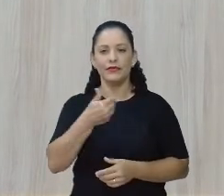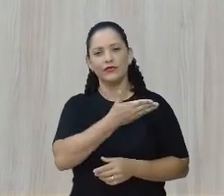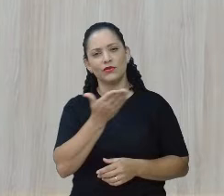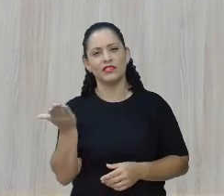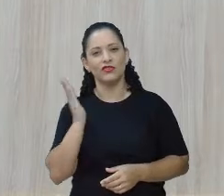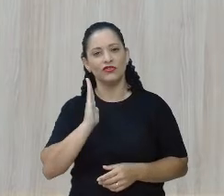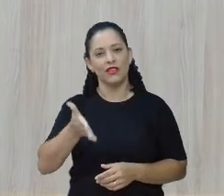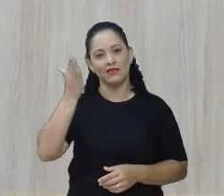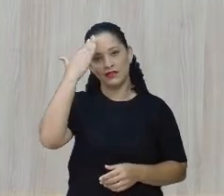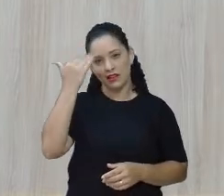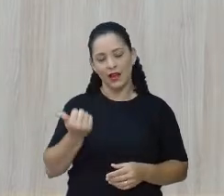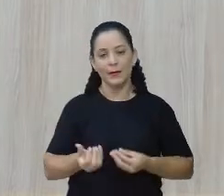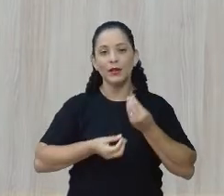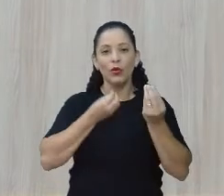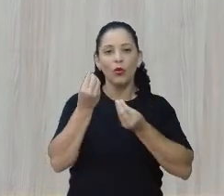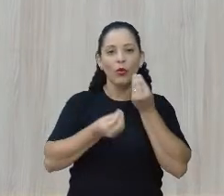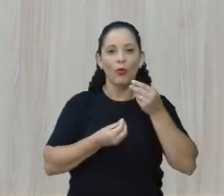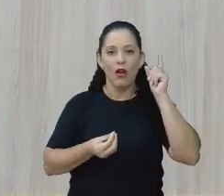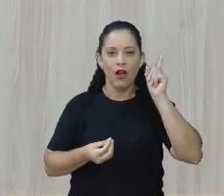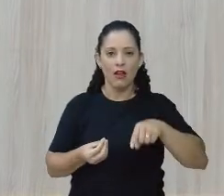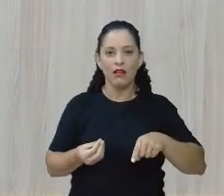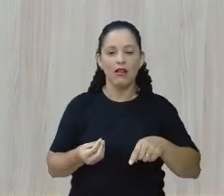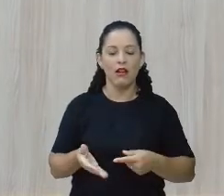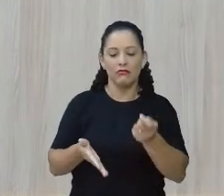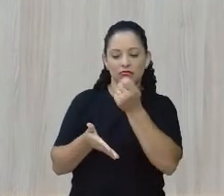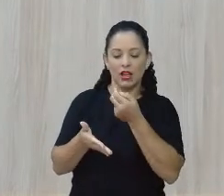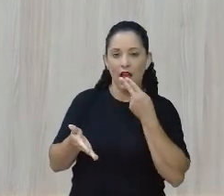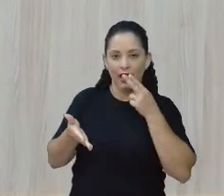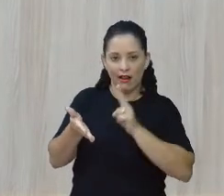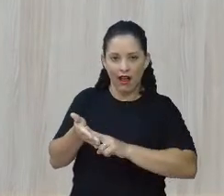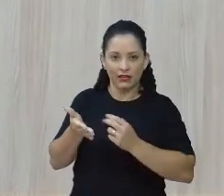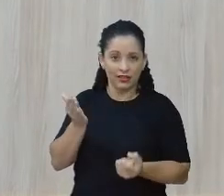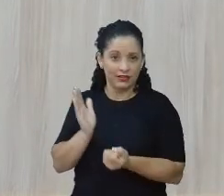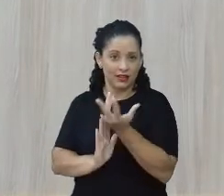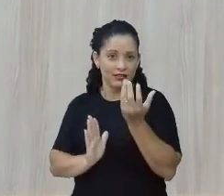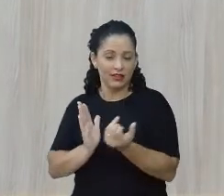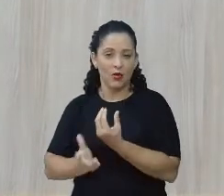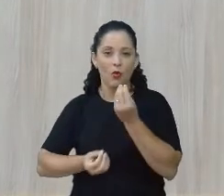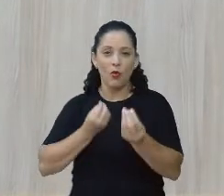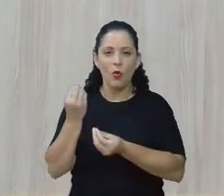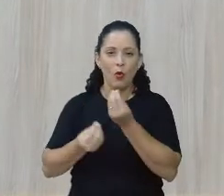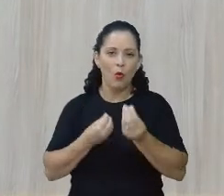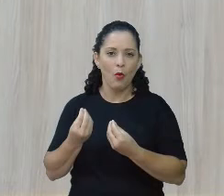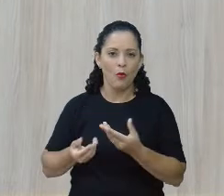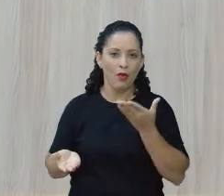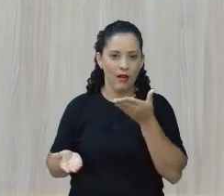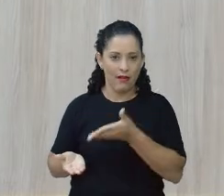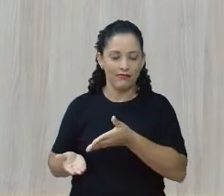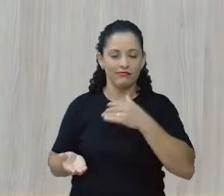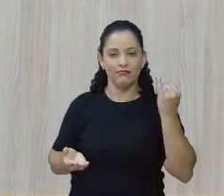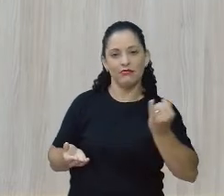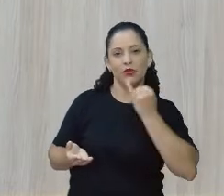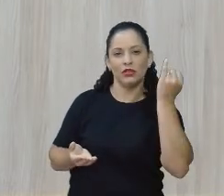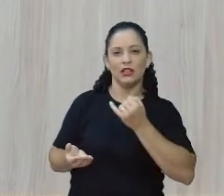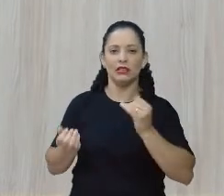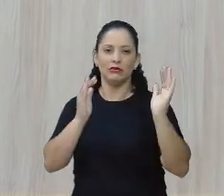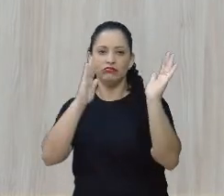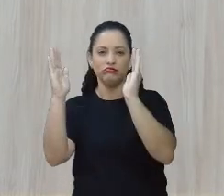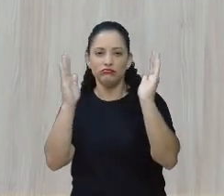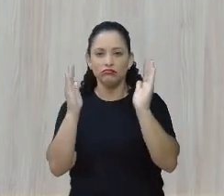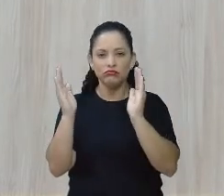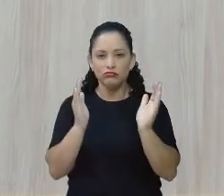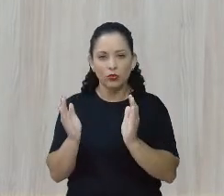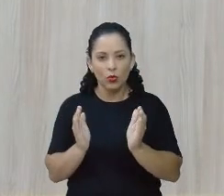elas funcionam, de onde surgiram as cartas, para que elas servem, como fazer uma carta, qual é a estrutura que é